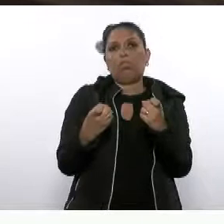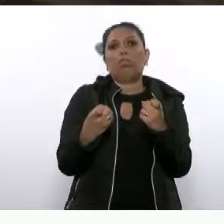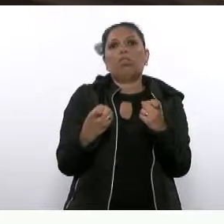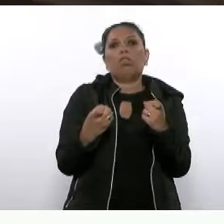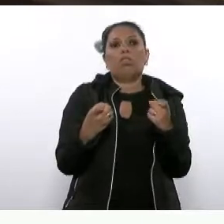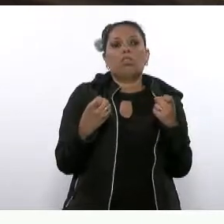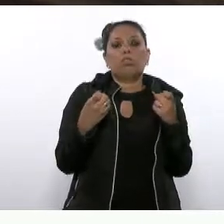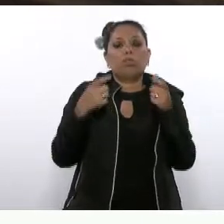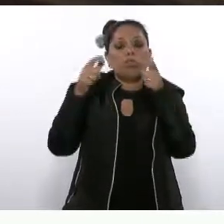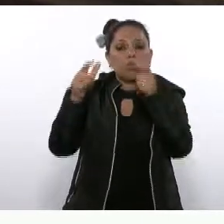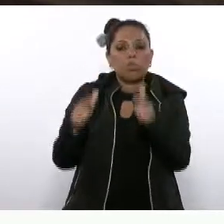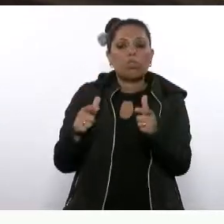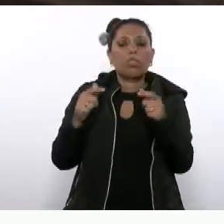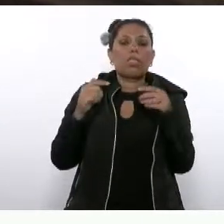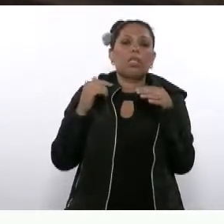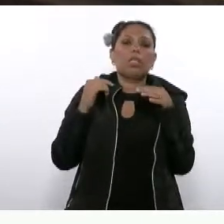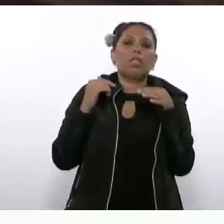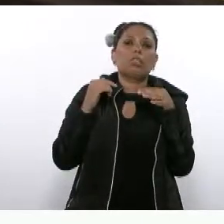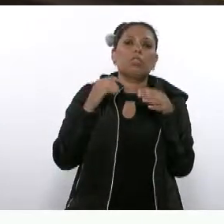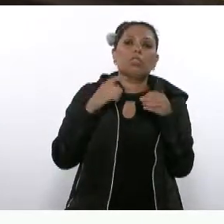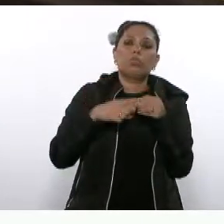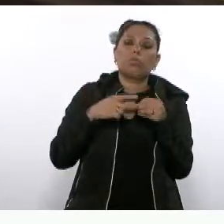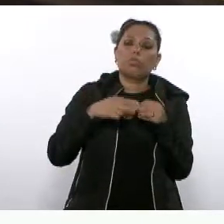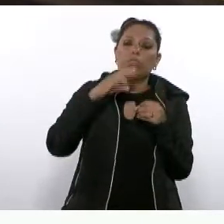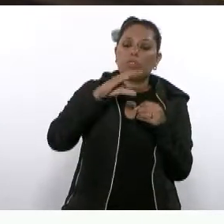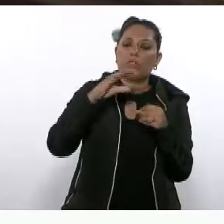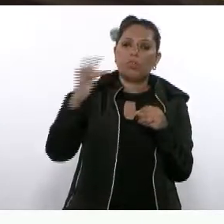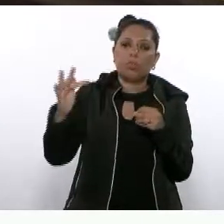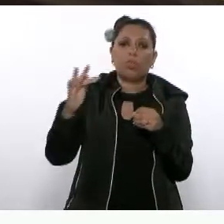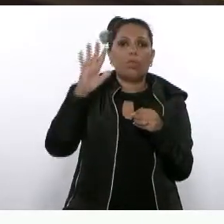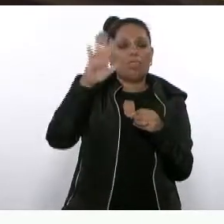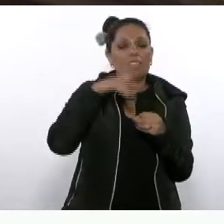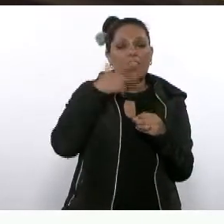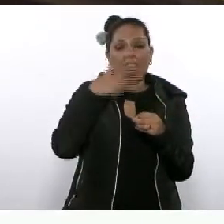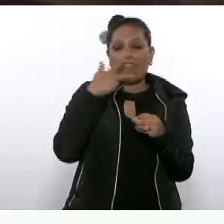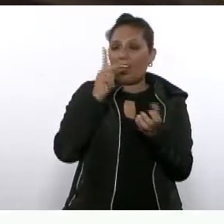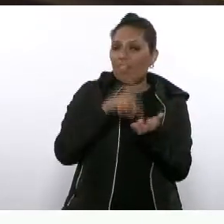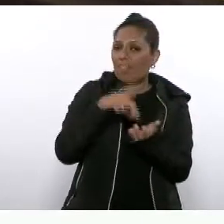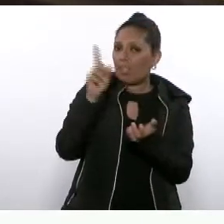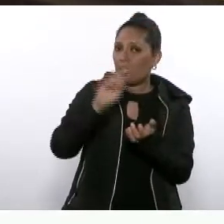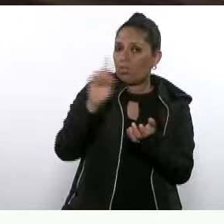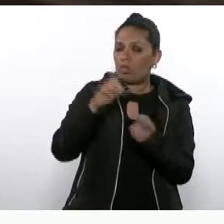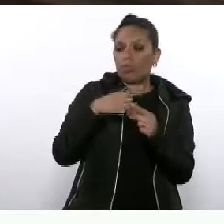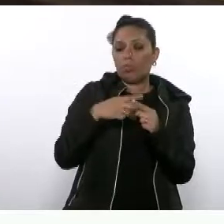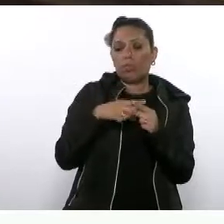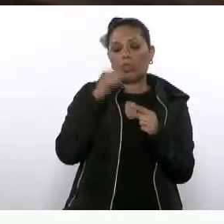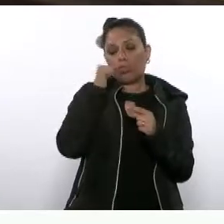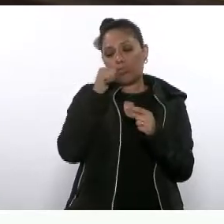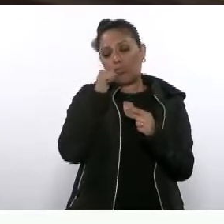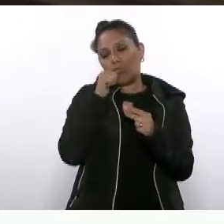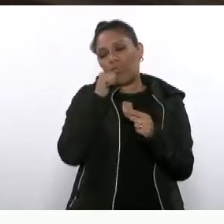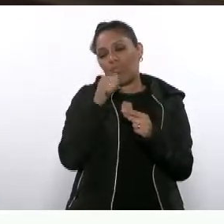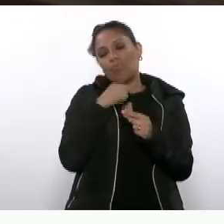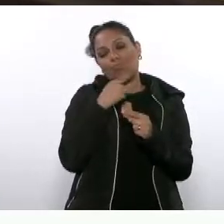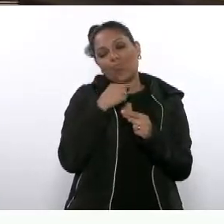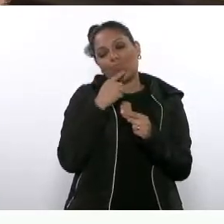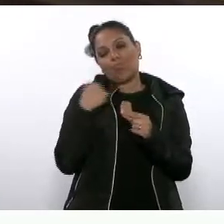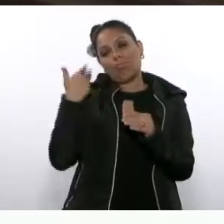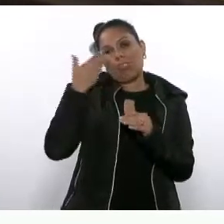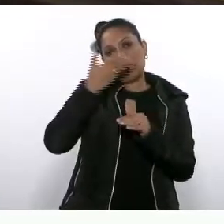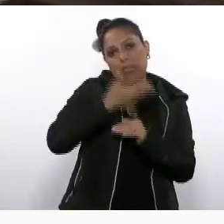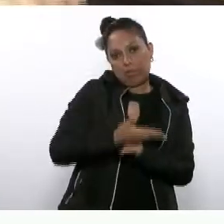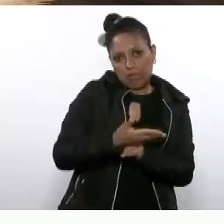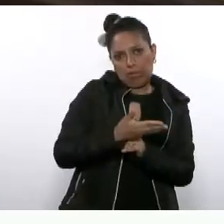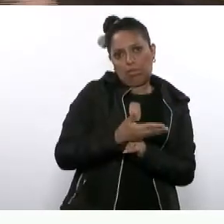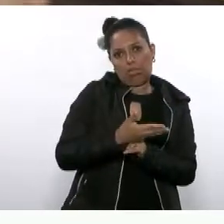de Campo Grande, e vai ver que esses dados não refletem a verdade. Por quê? Porque as mulheres não conseguem